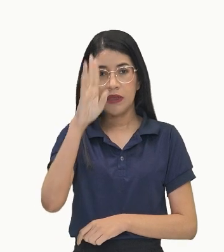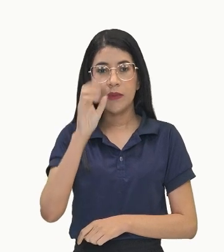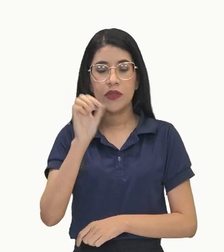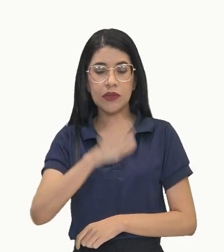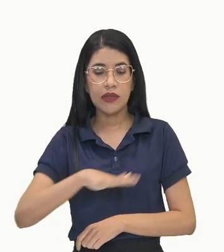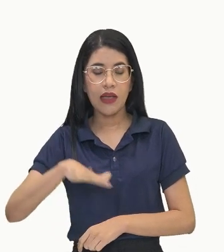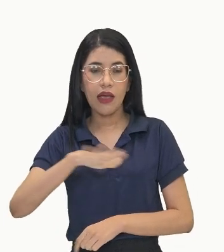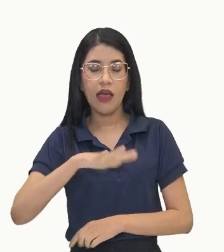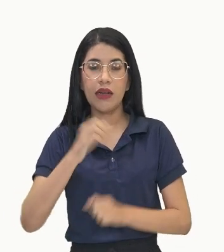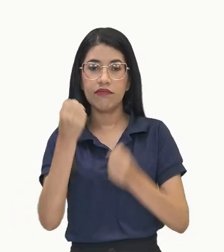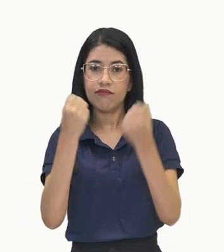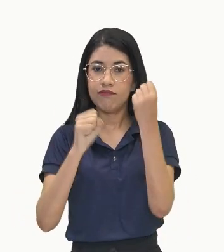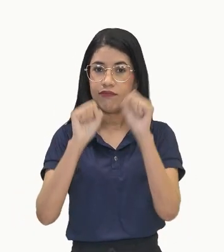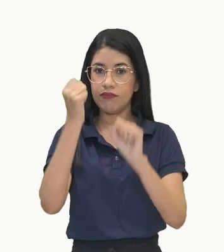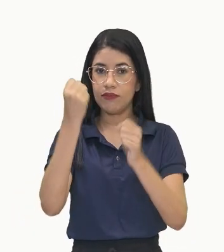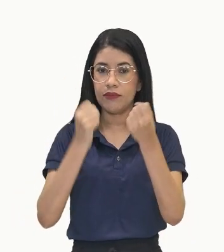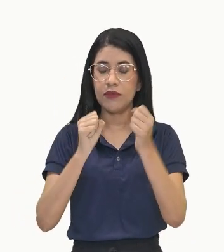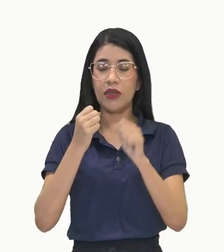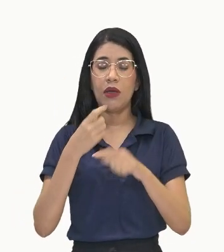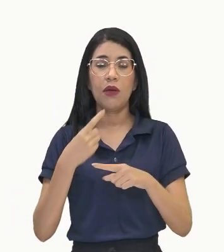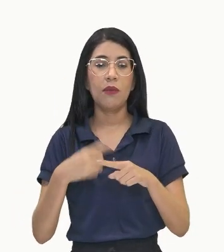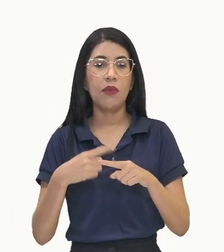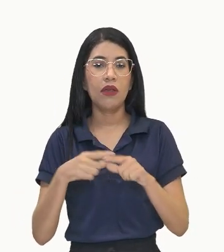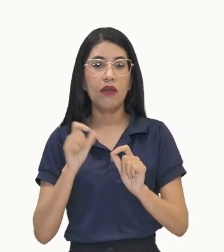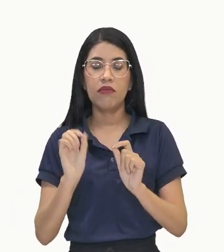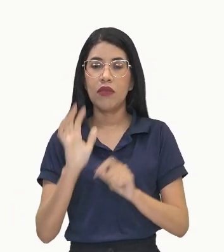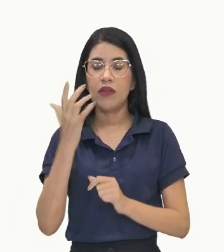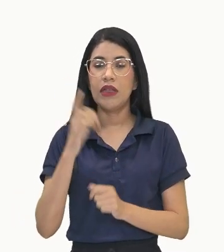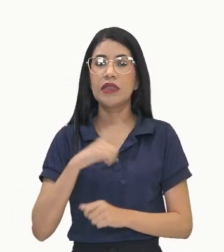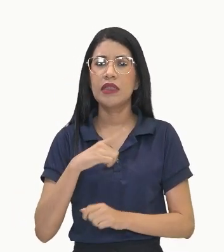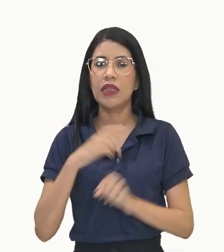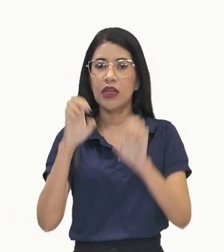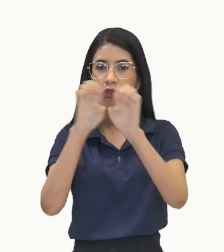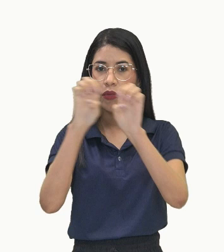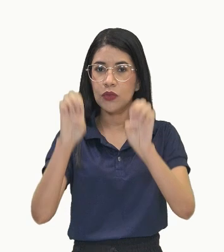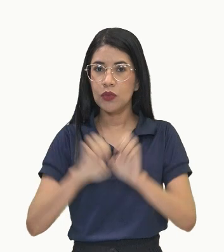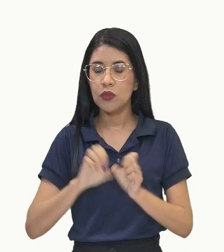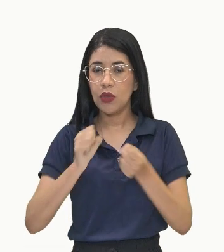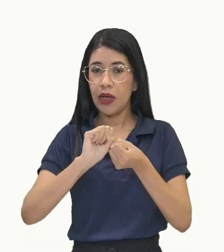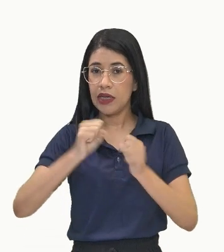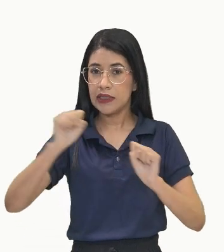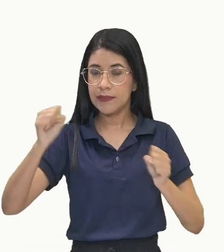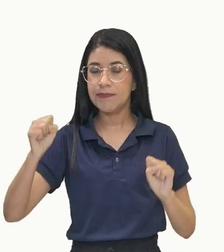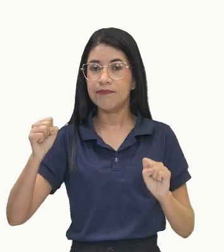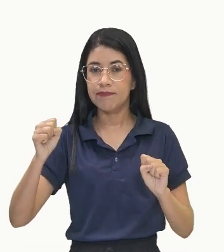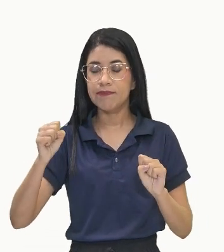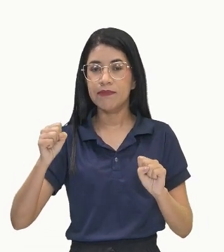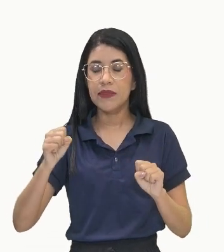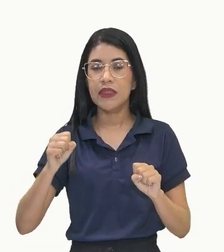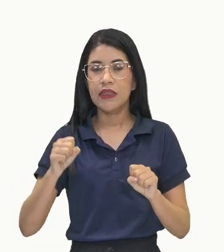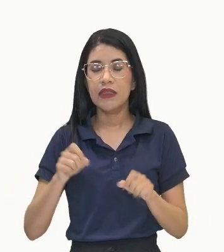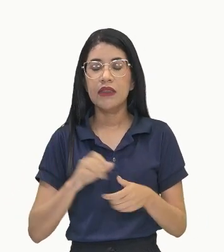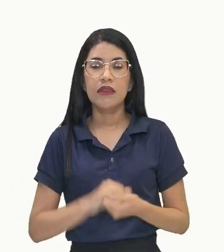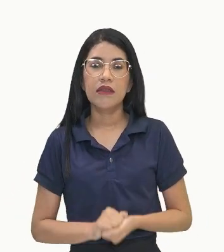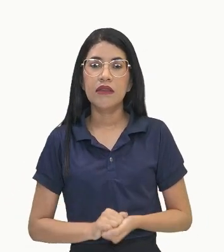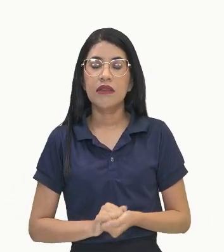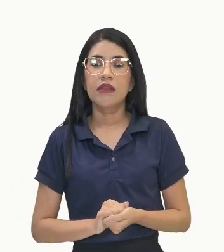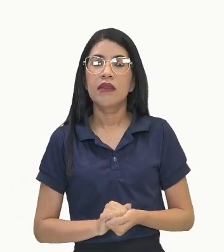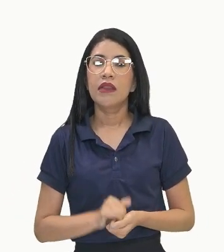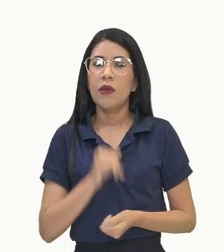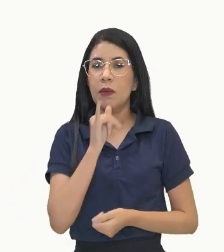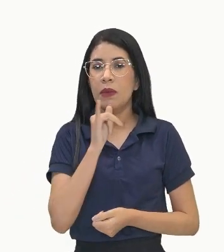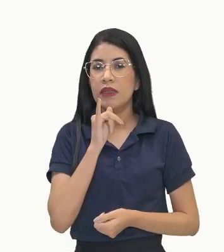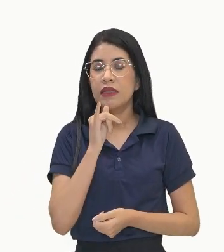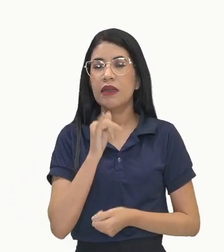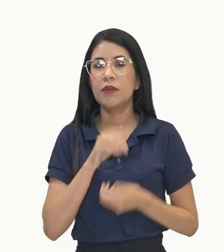industriais, tá? Porque nós temos estruturas muito grandes e aí vamos dizer que aqui tem 1